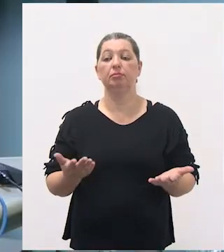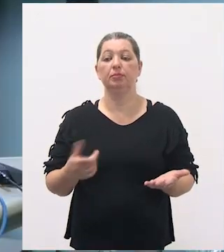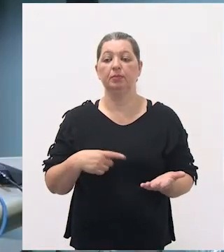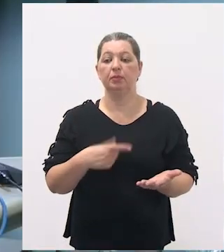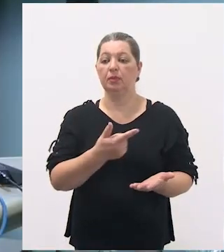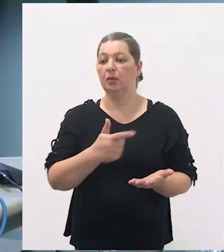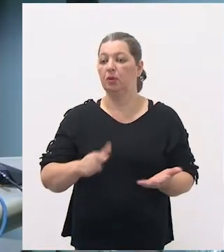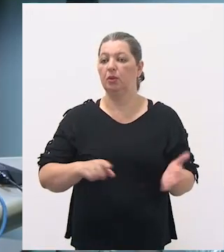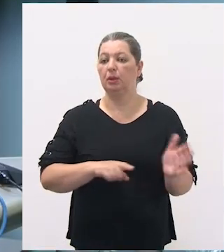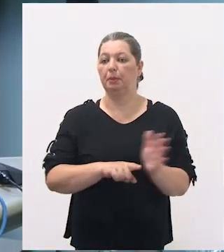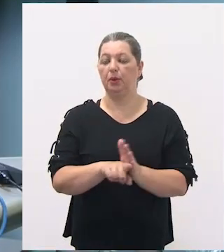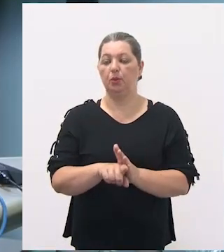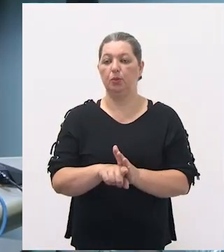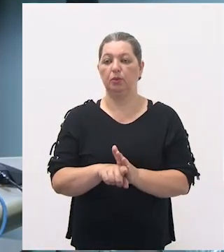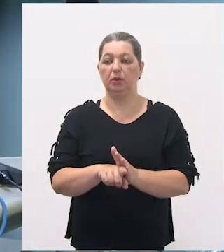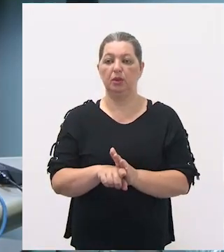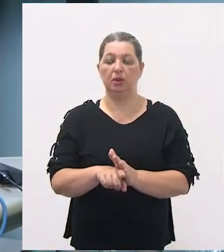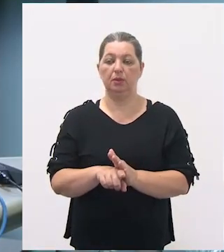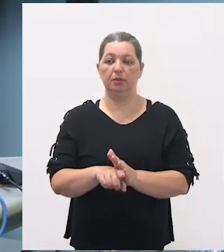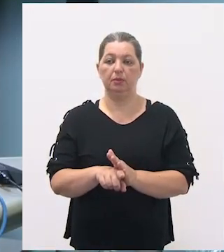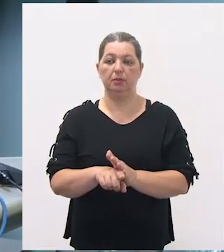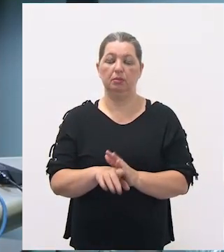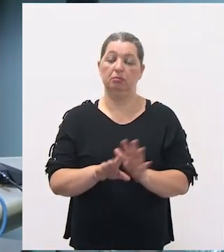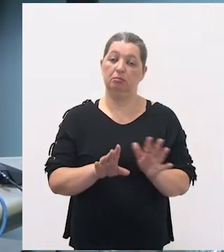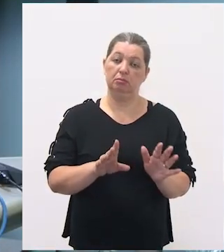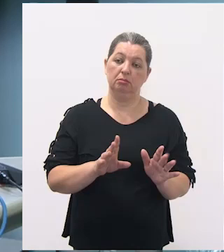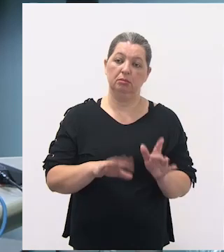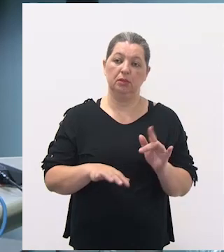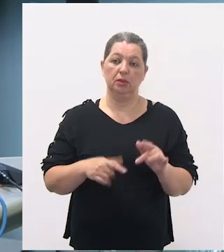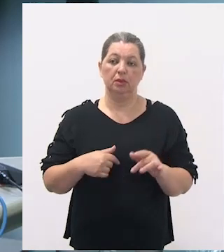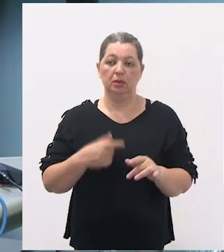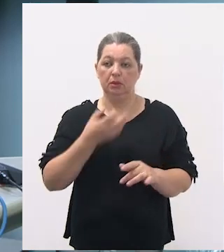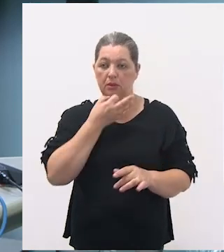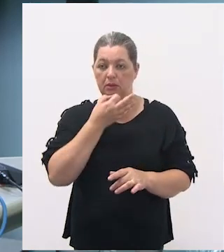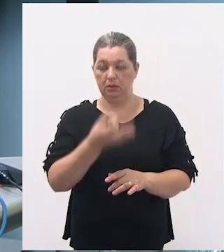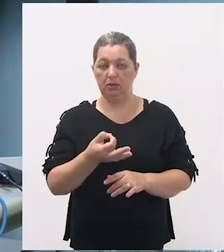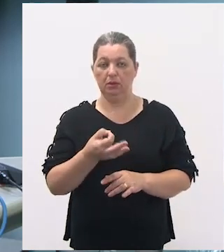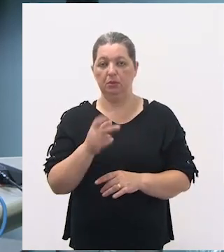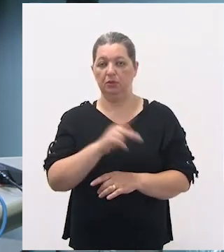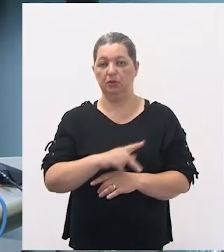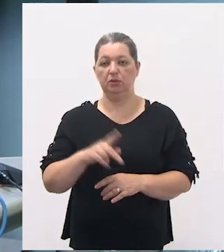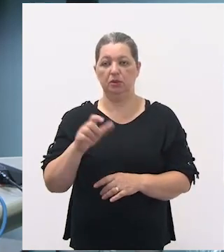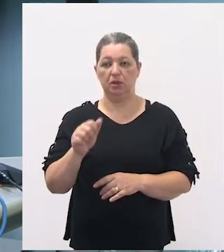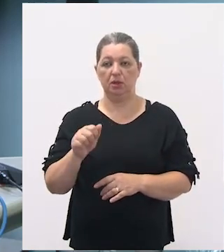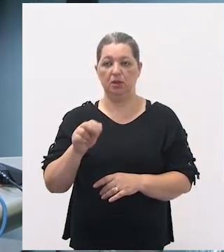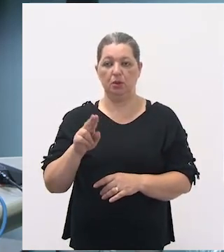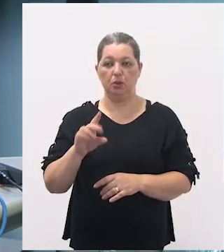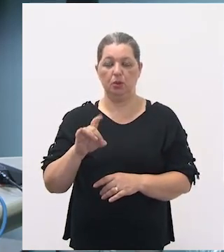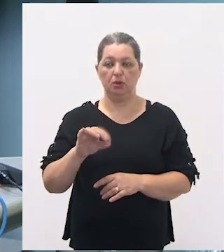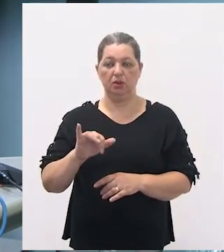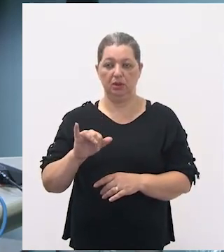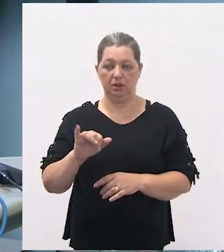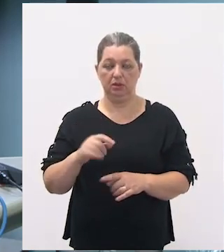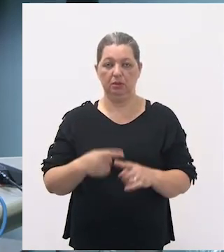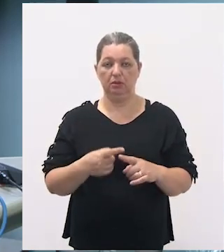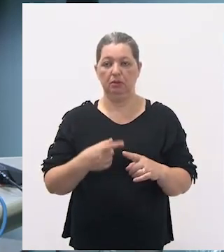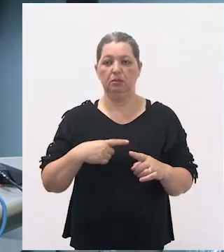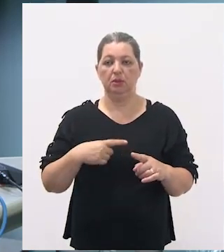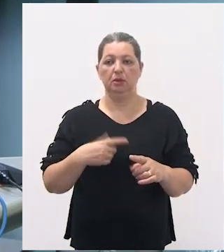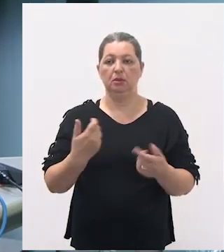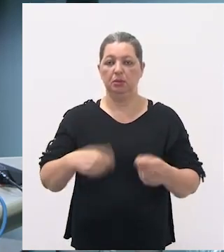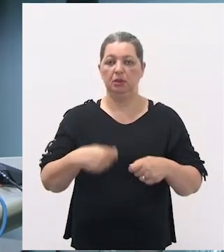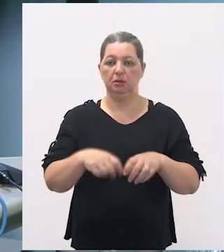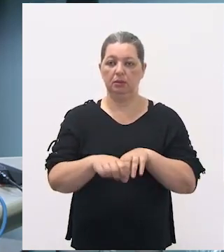Temos outra perguntinha aqui, na verdade, uma colocação do professor Aldrin, que coloca que seria necessário formação para